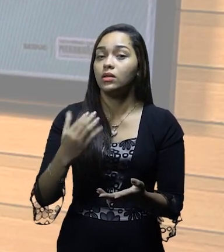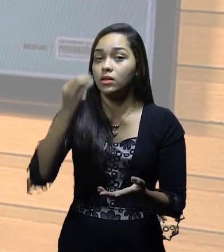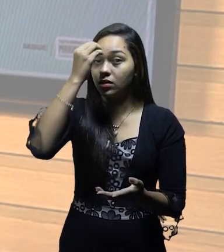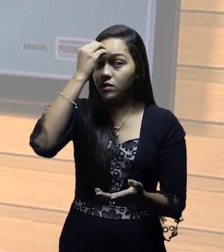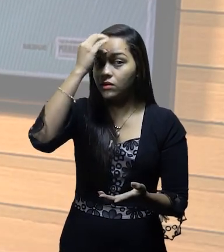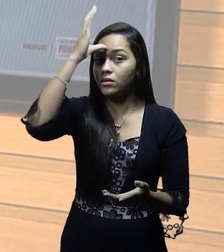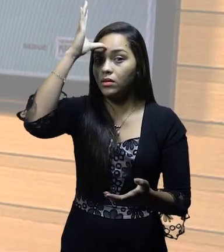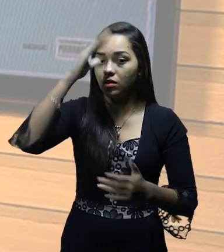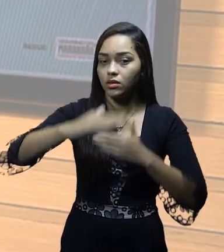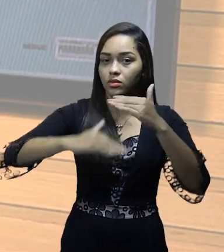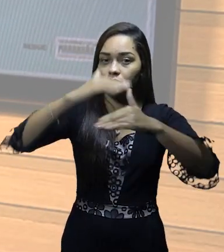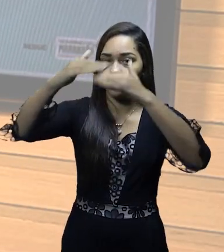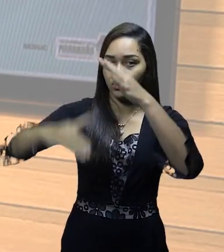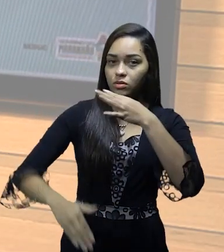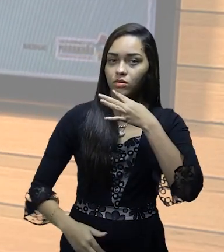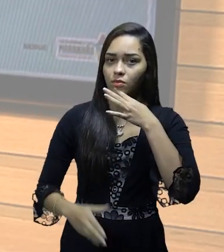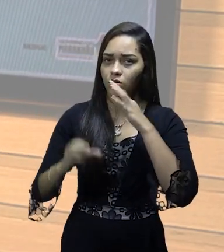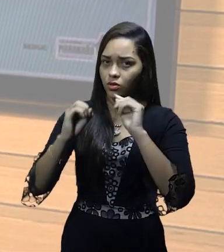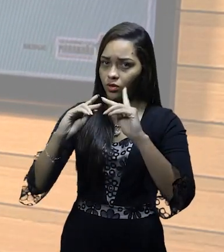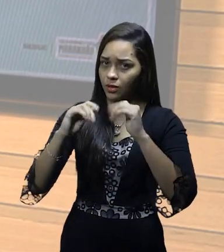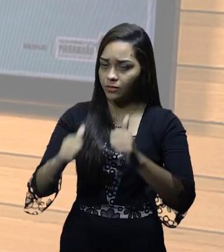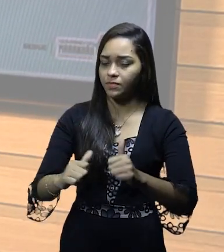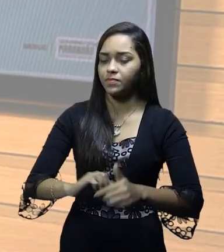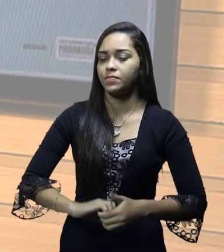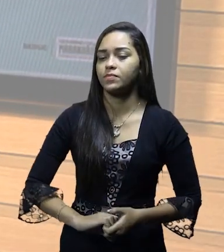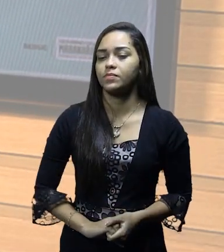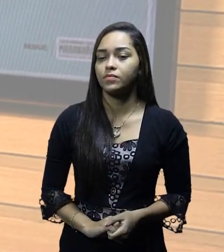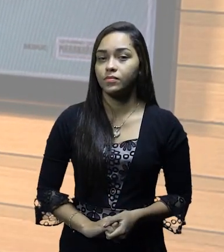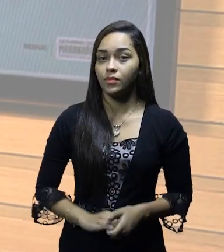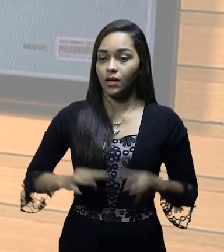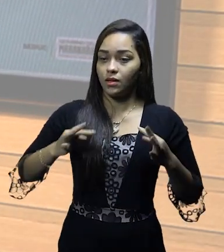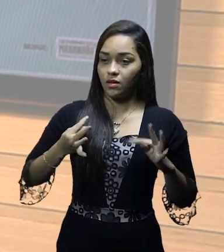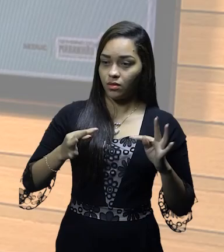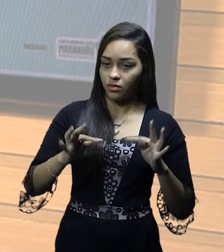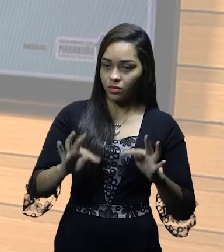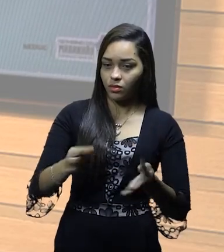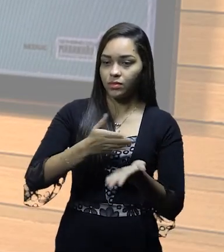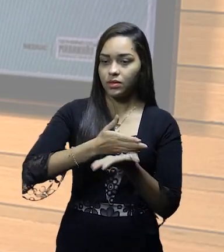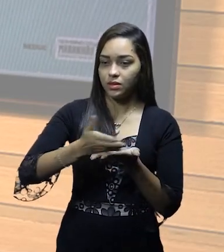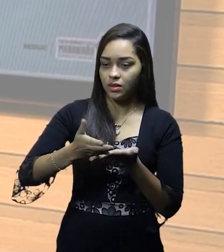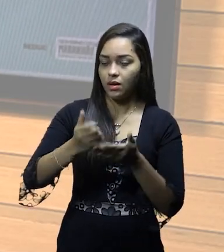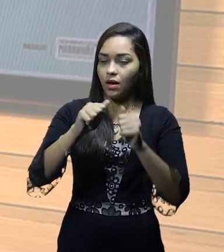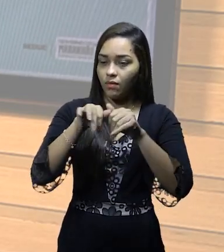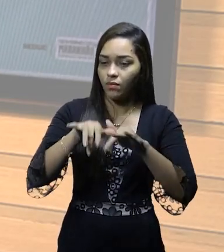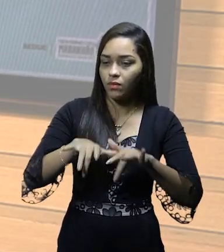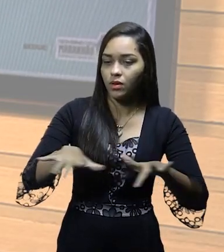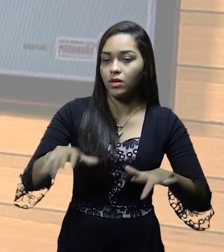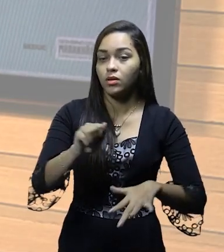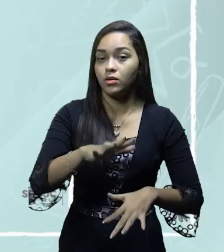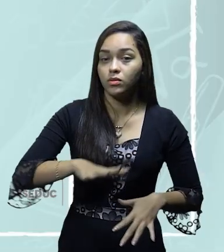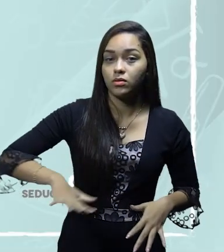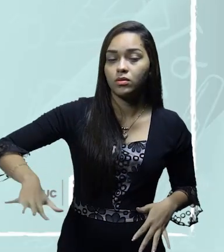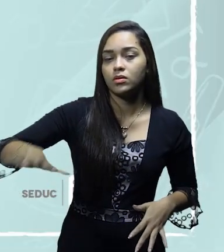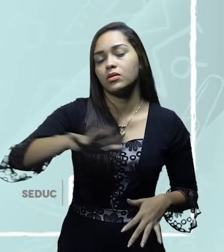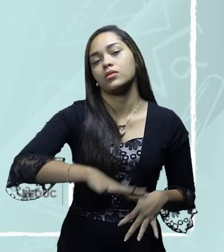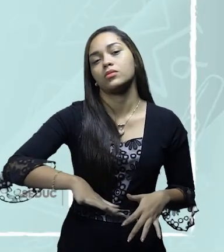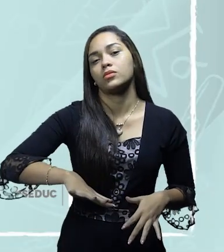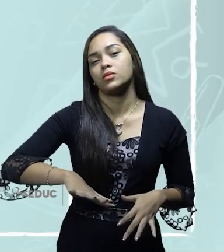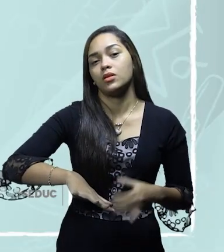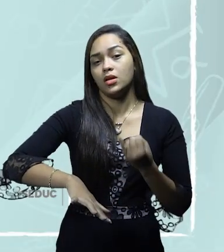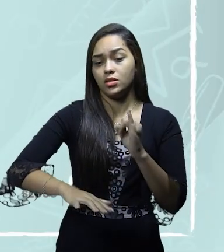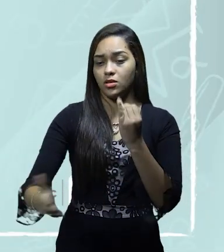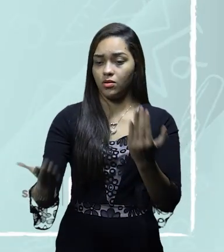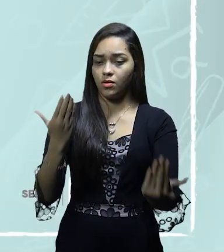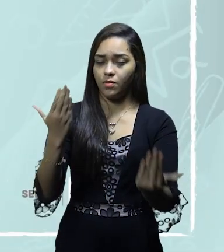coisas interessantes, sejam coisas enriquecedoras nessa construção de conhecimento, tá bom? Então, assim, a